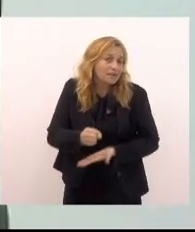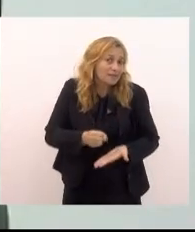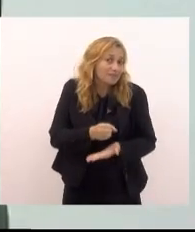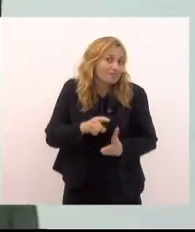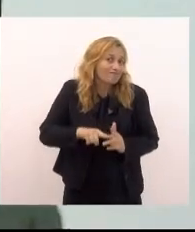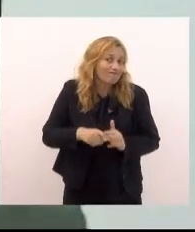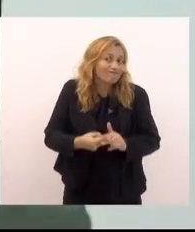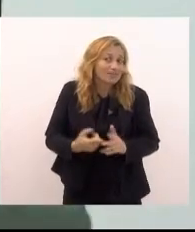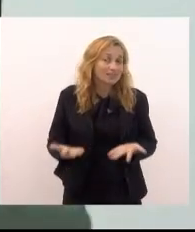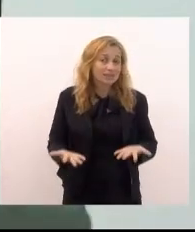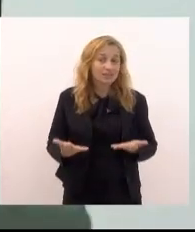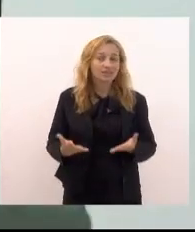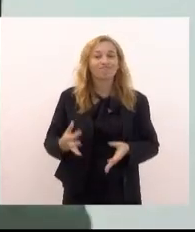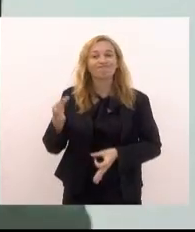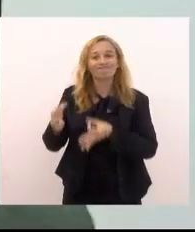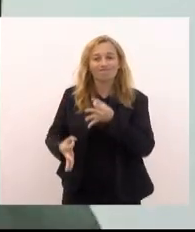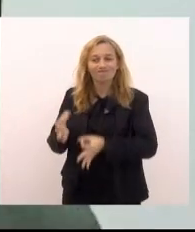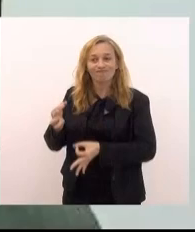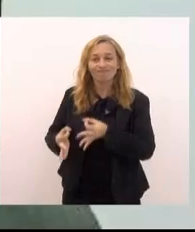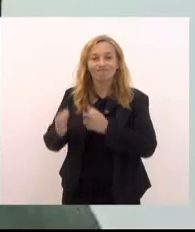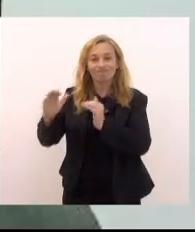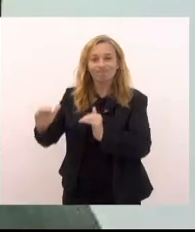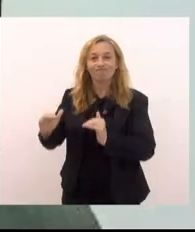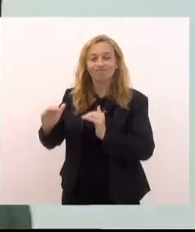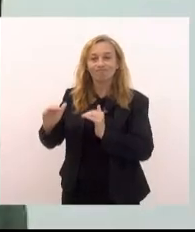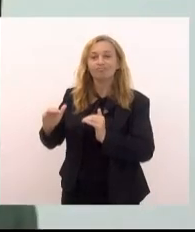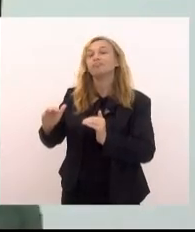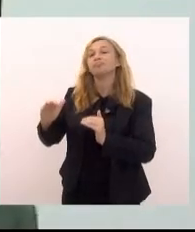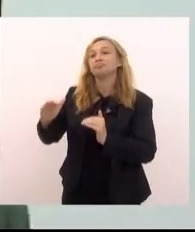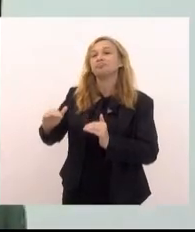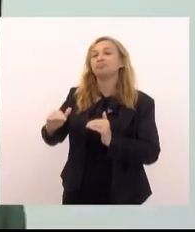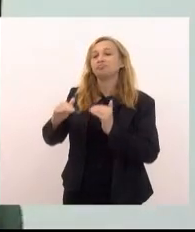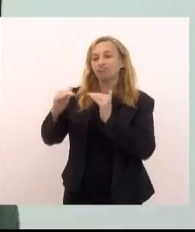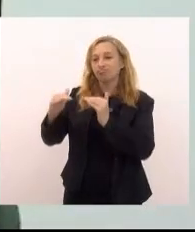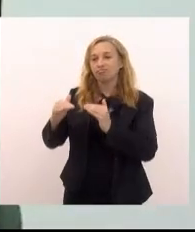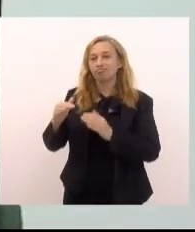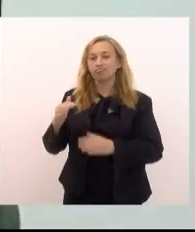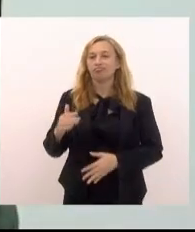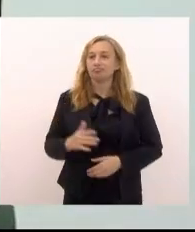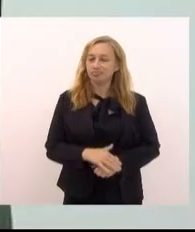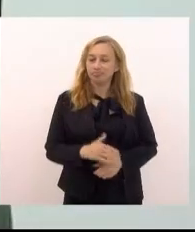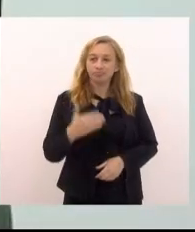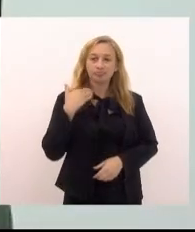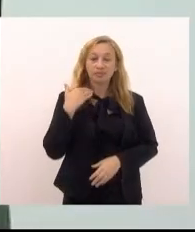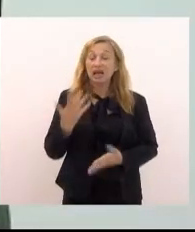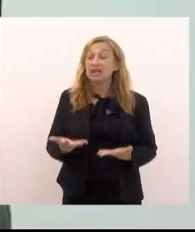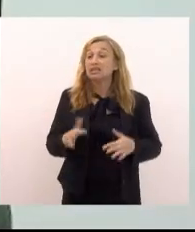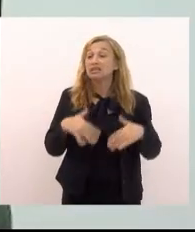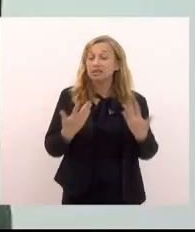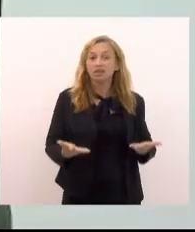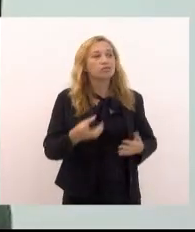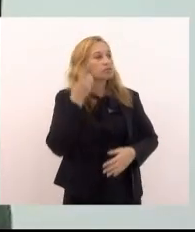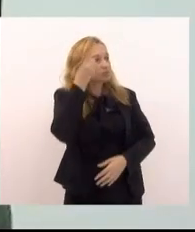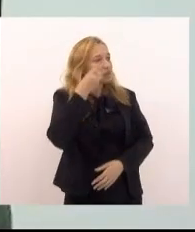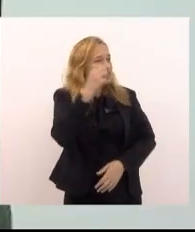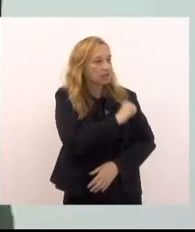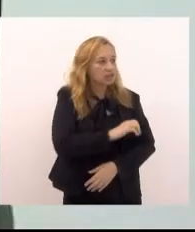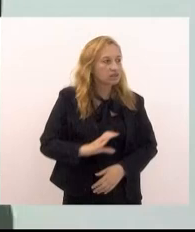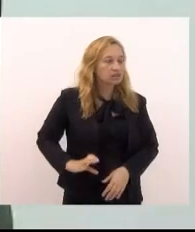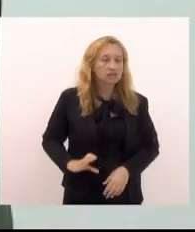modificado pelo Tribunal de Justiça. Então, está sem amparo legal. E o deputado André